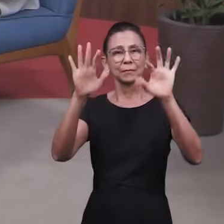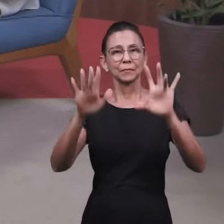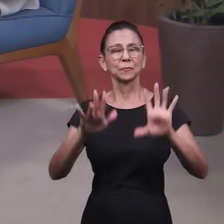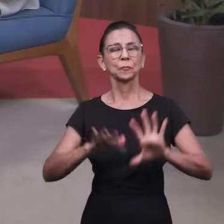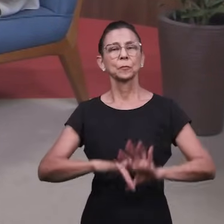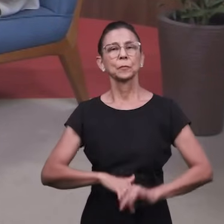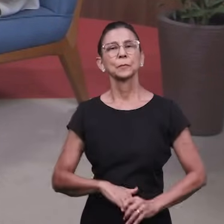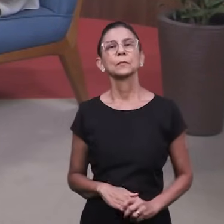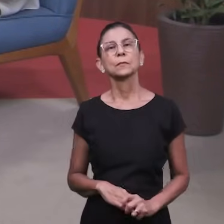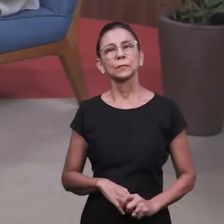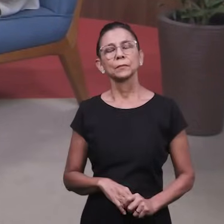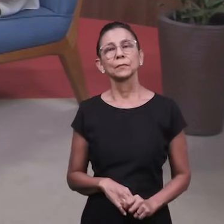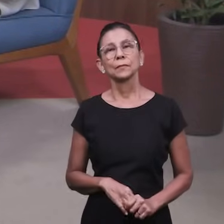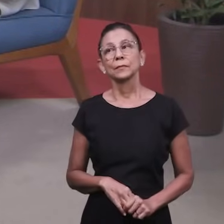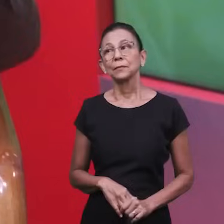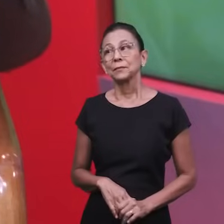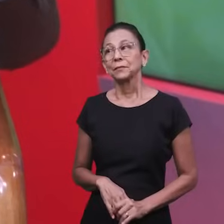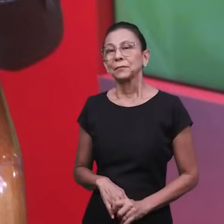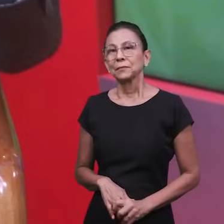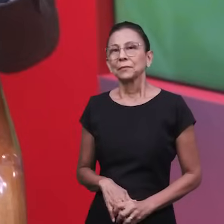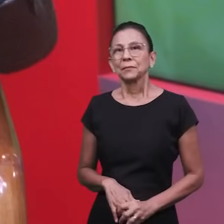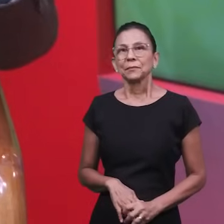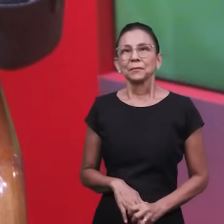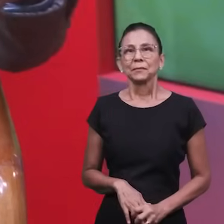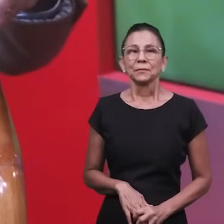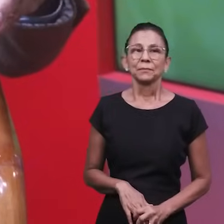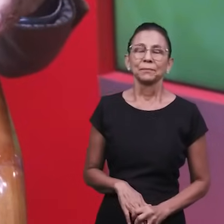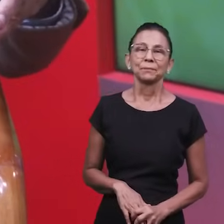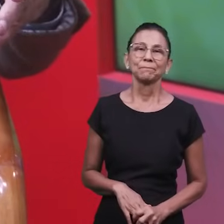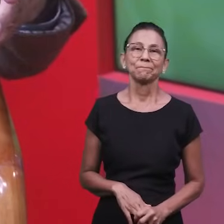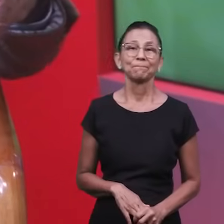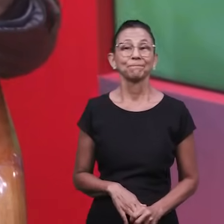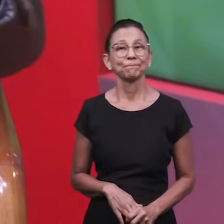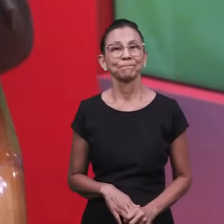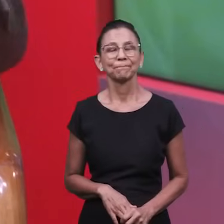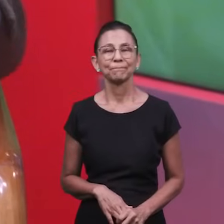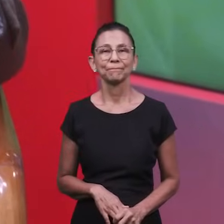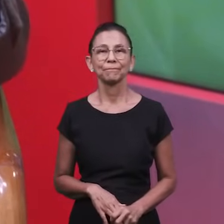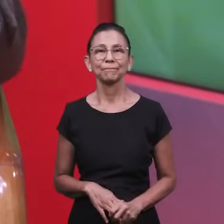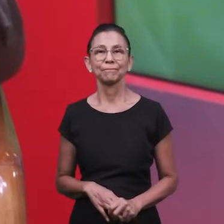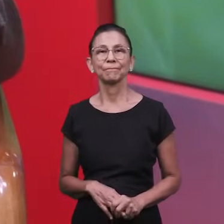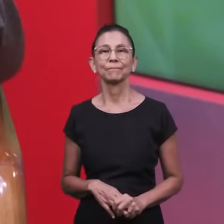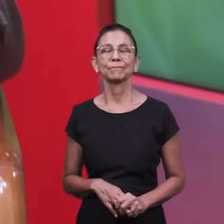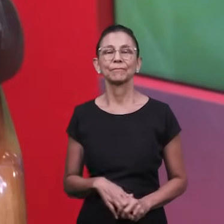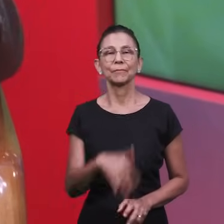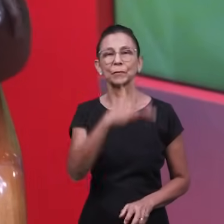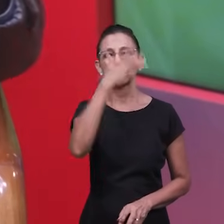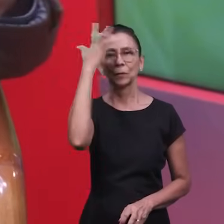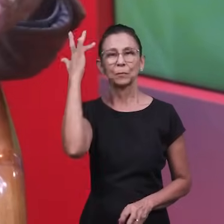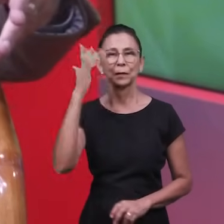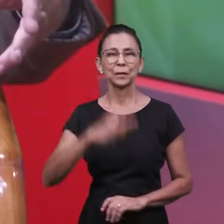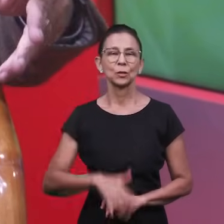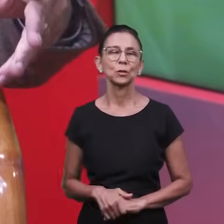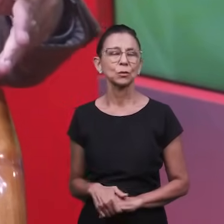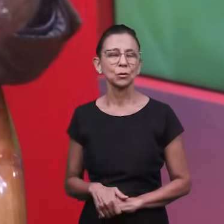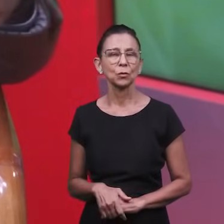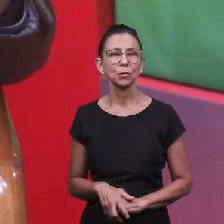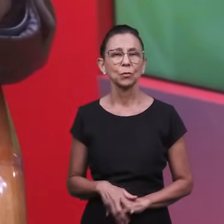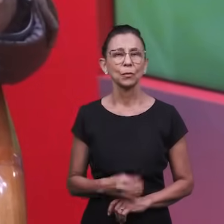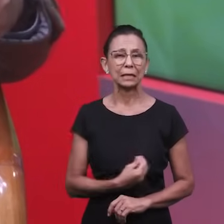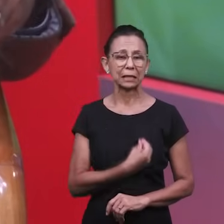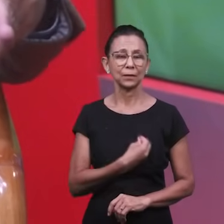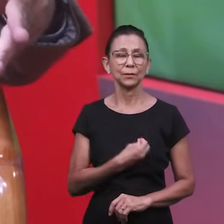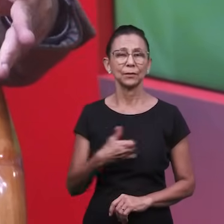né? A quantos estão lutando, né, Josias? Não há nenhum problema isso, para uma vida boa, para